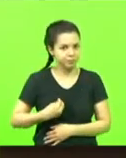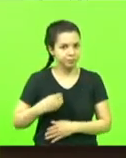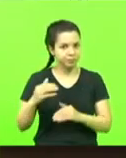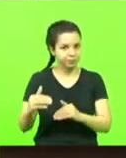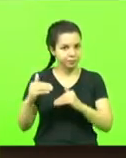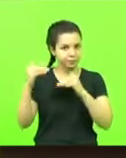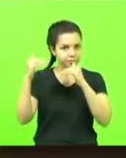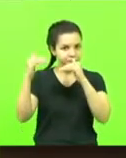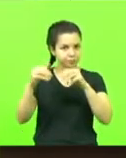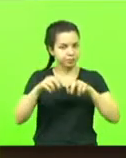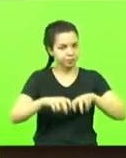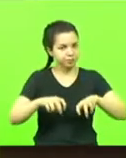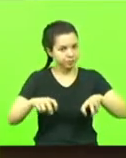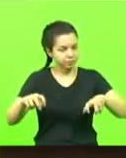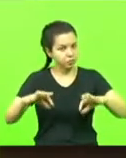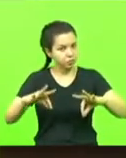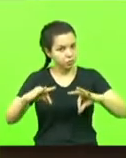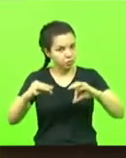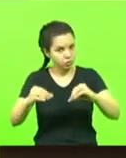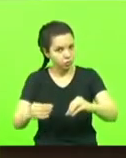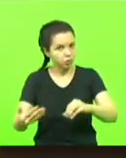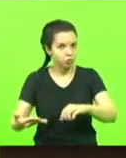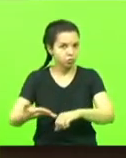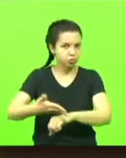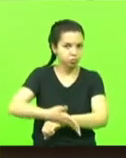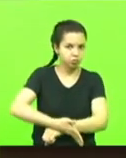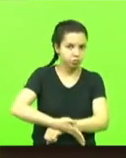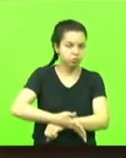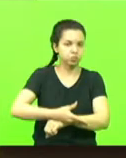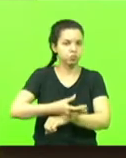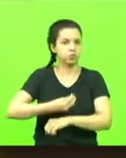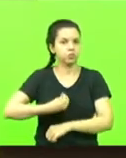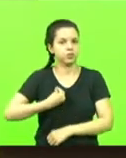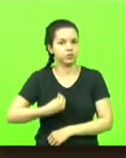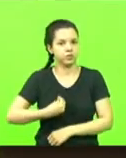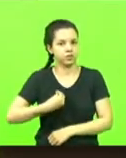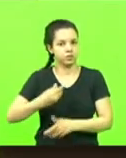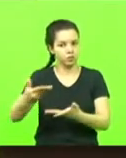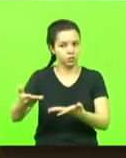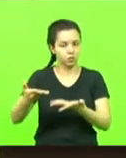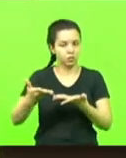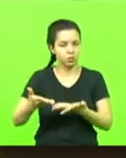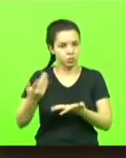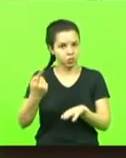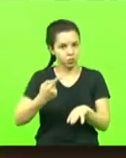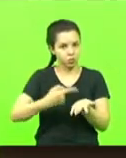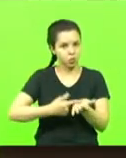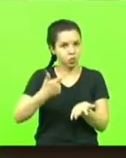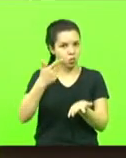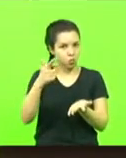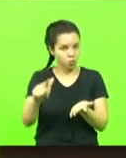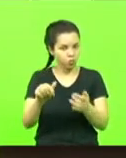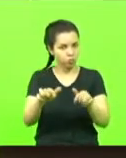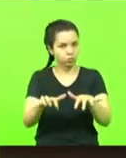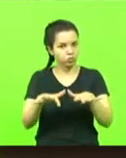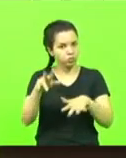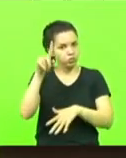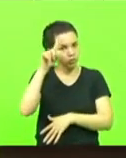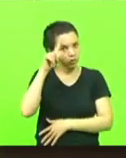mesa e a todos que honraram com seu comparecimento e convocou outra sessão ordinária para o dia 26 de